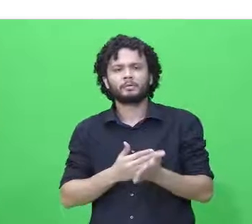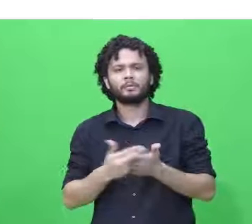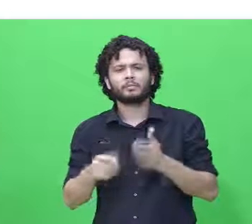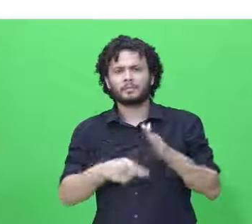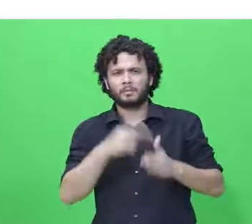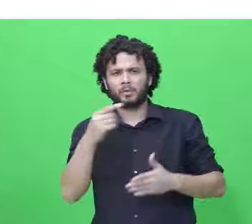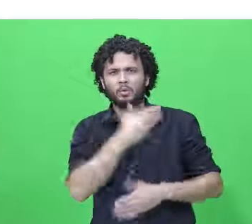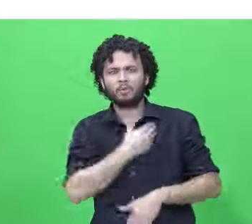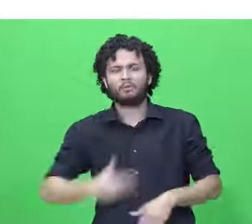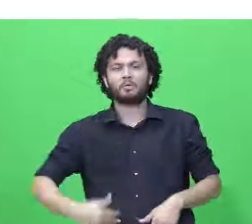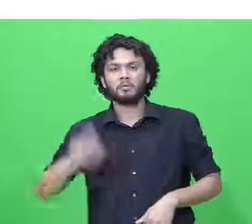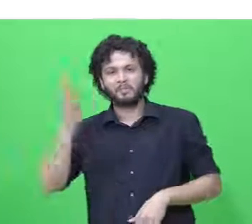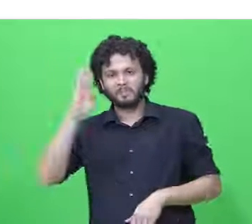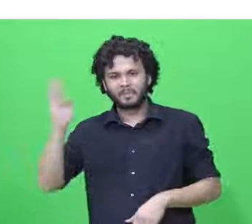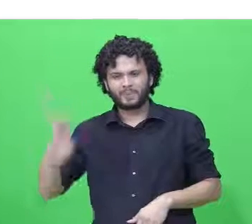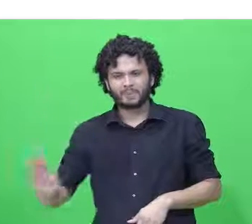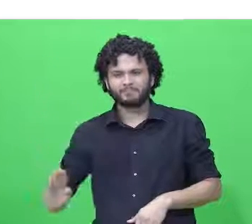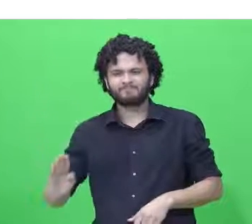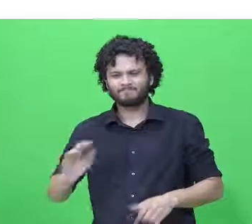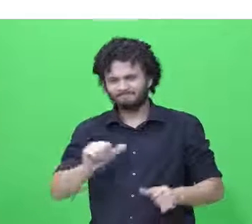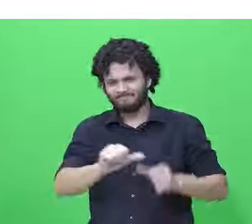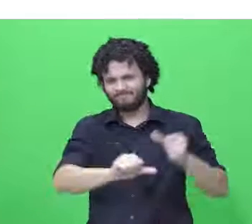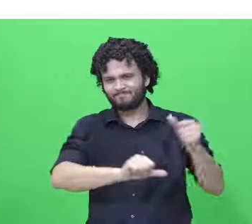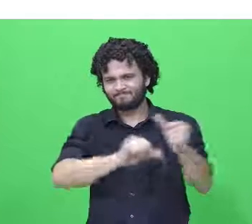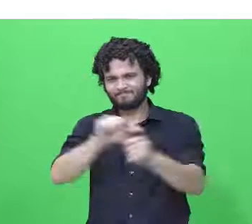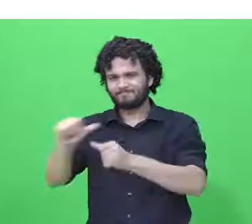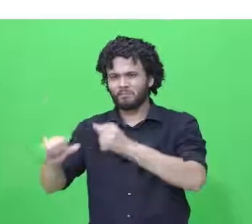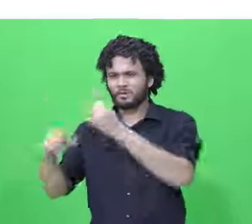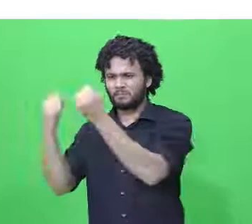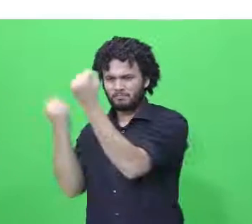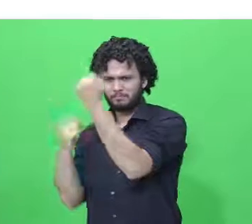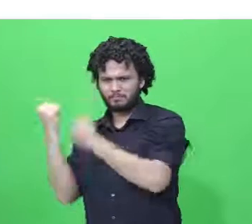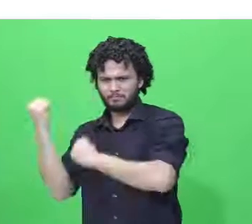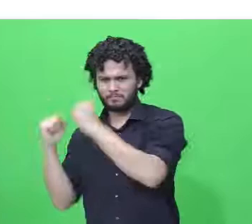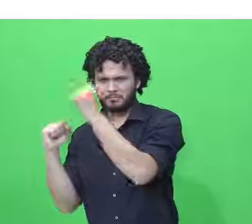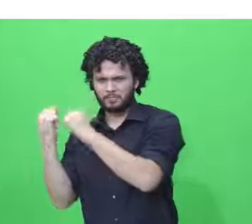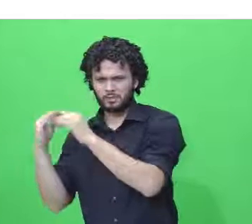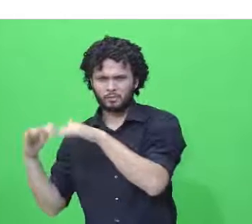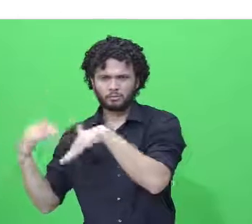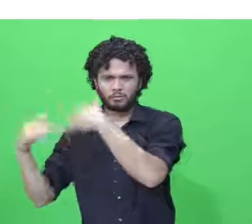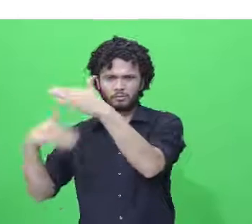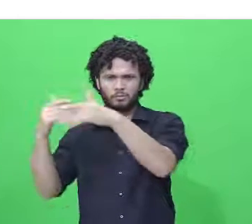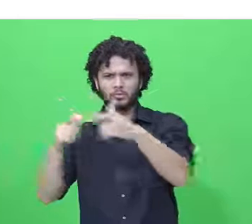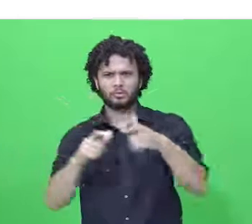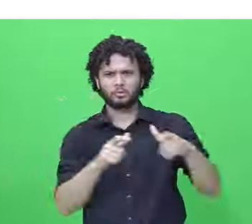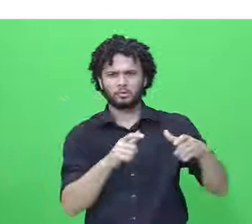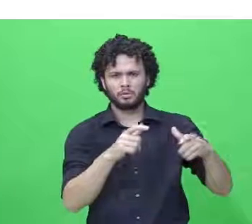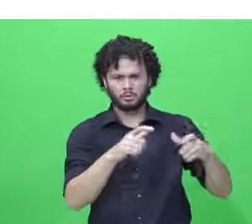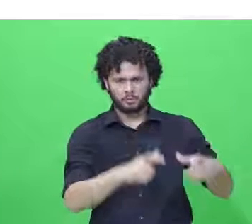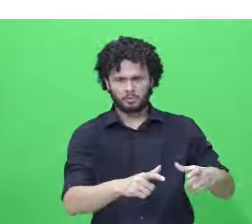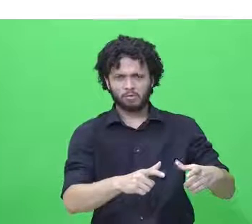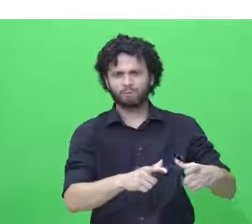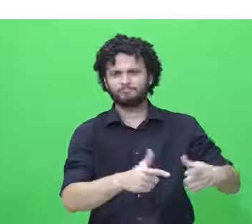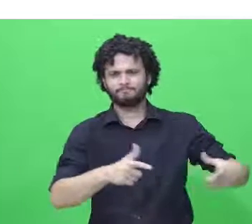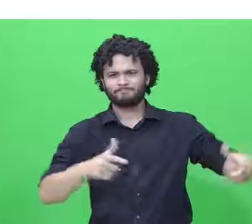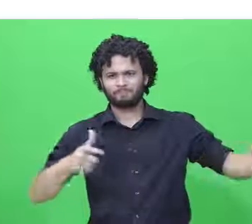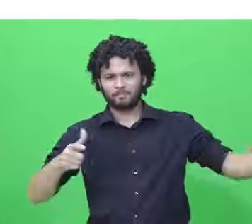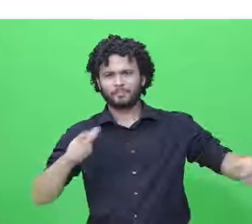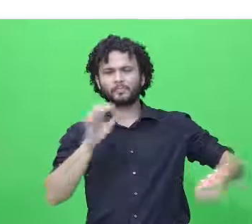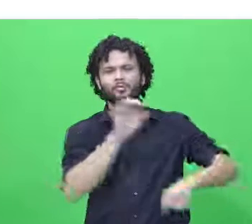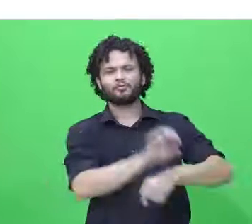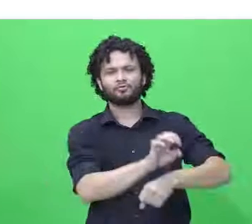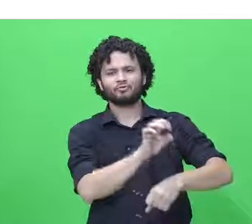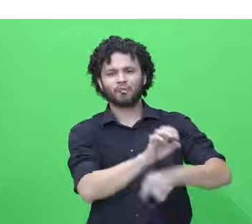governo Vargas, o Brasil mudou bastante. A industrialização avançou, as cidades cresceram, o Estado